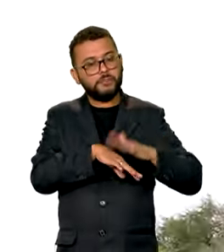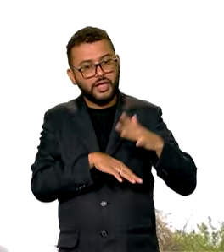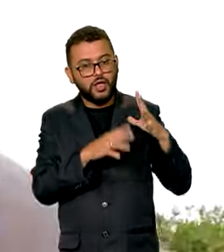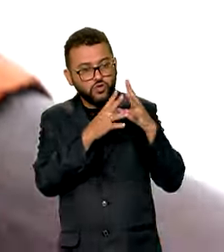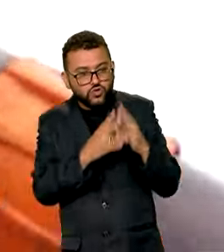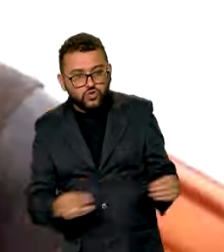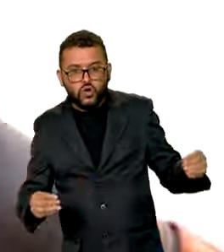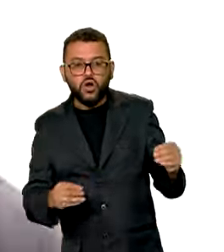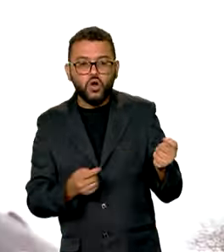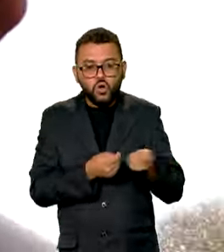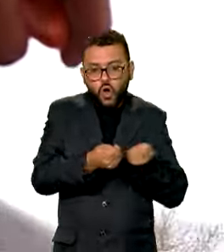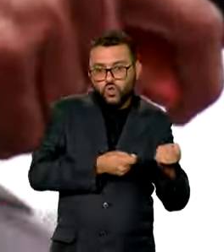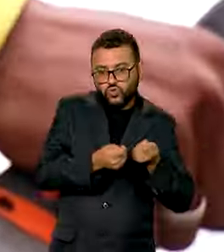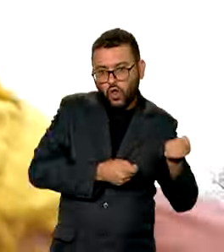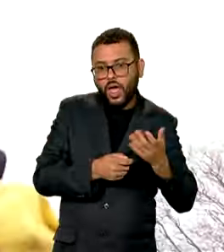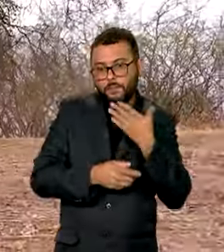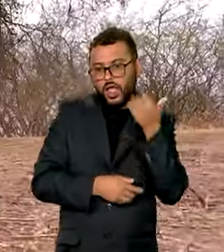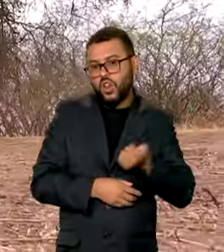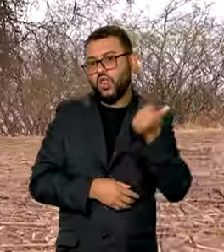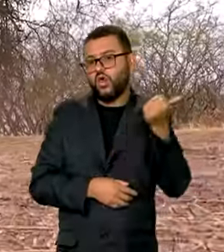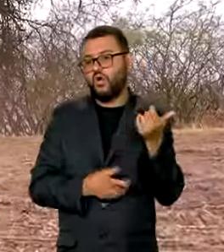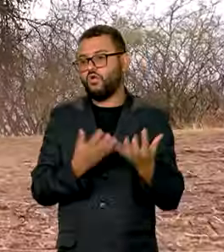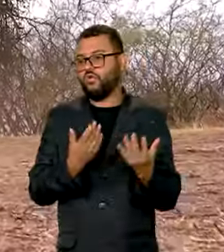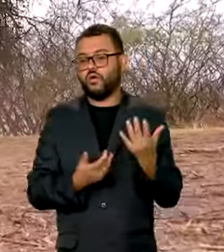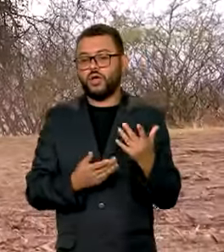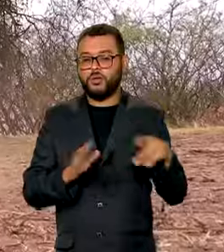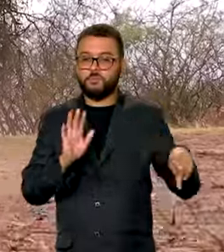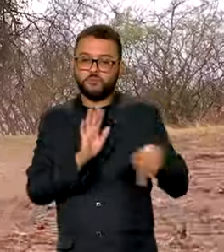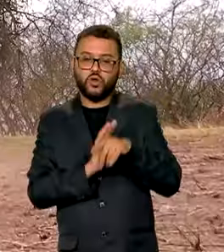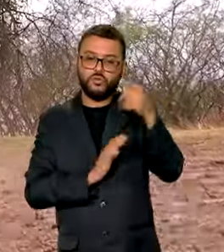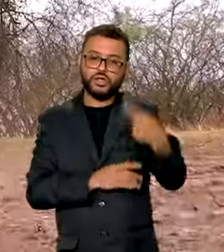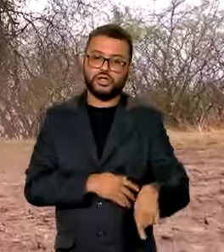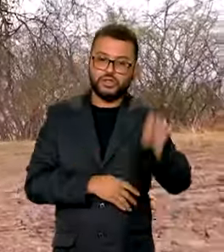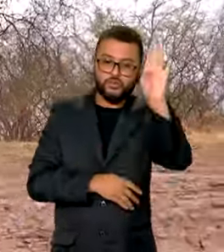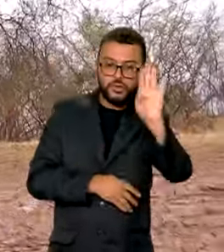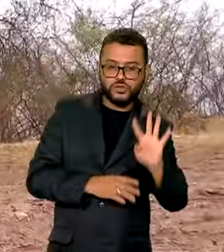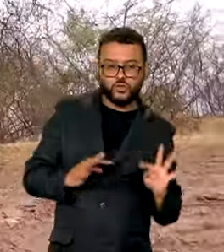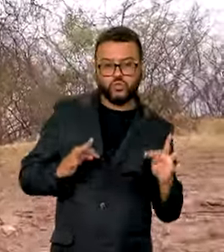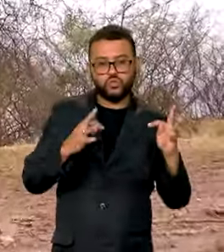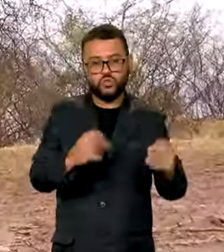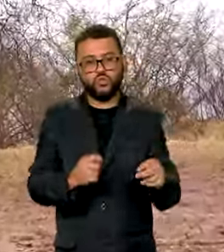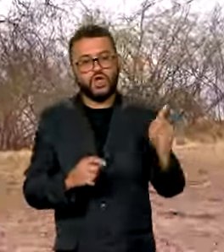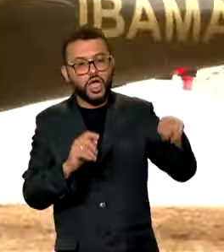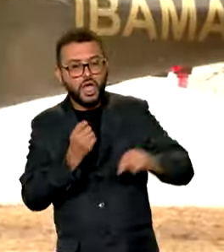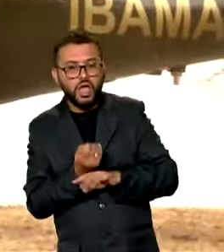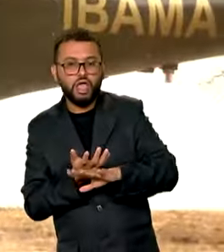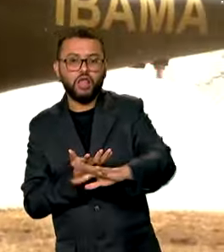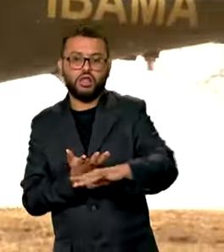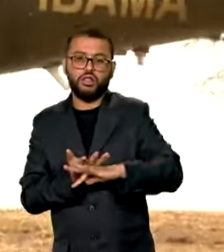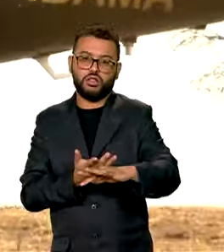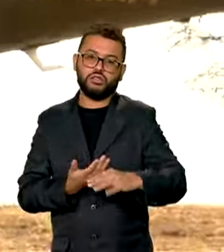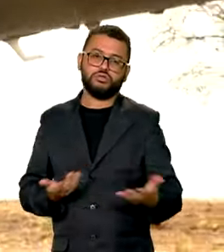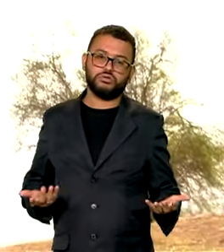fato a gente possa controlar os incêndios e conservar esse patrimônio de todos os brasileiros que é o nosso